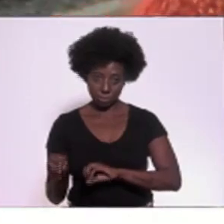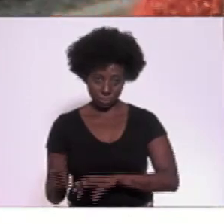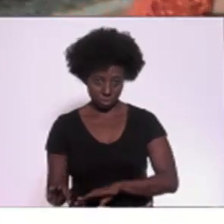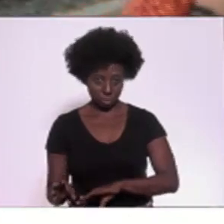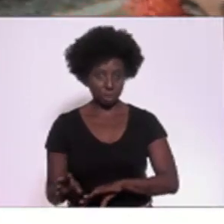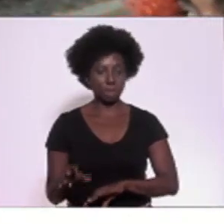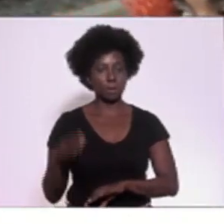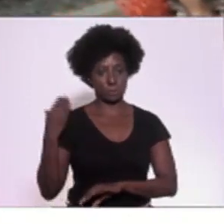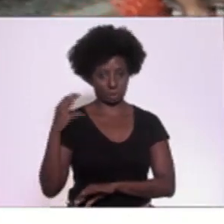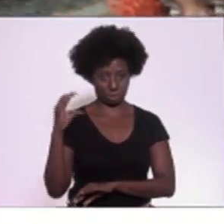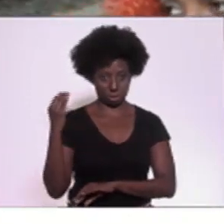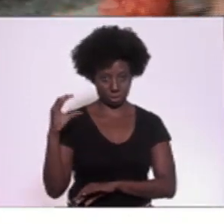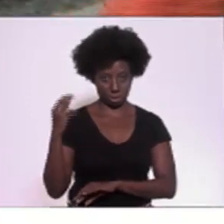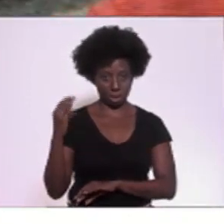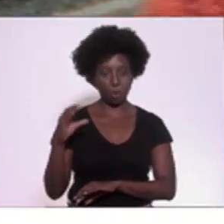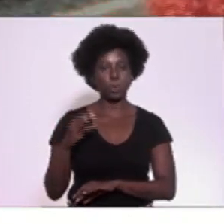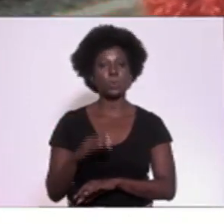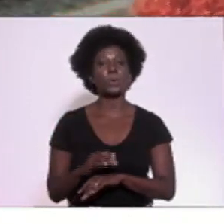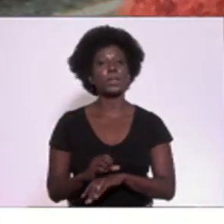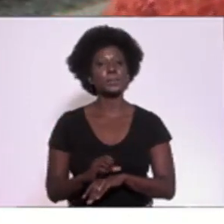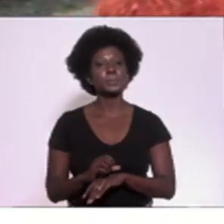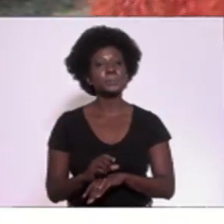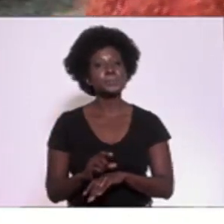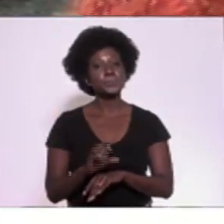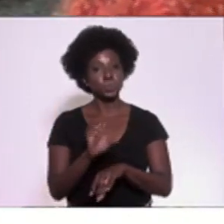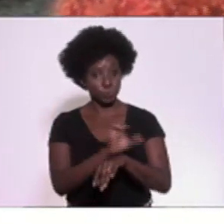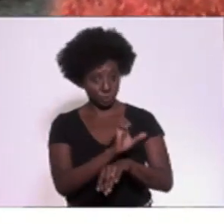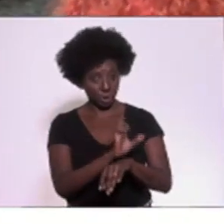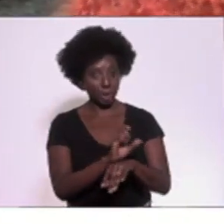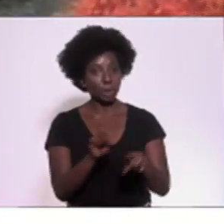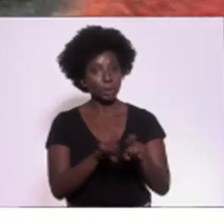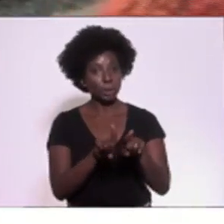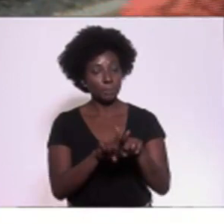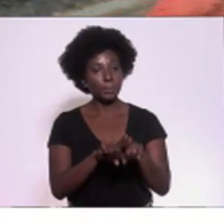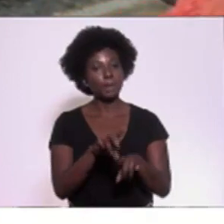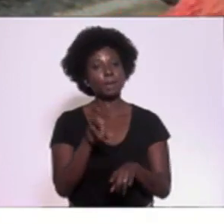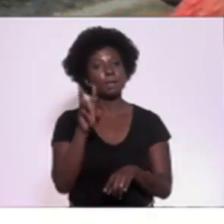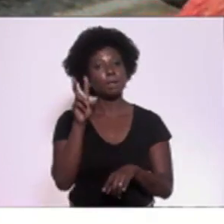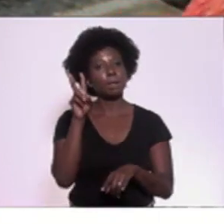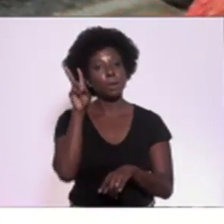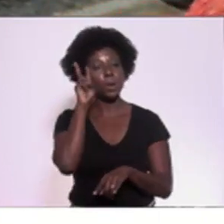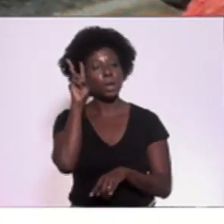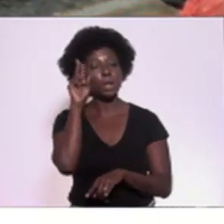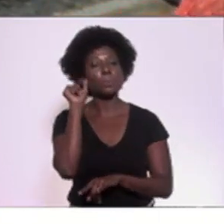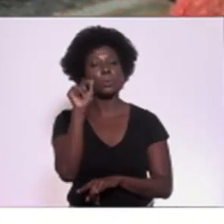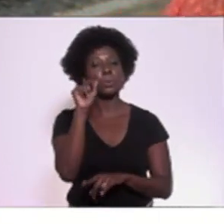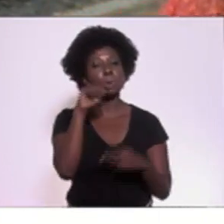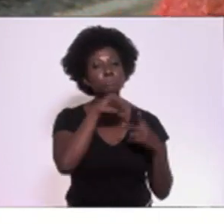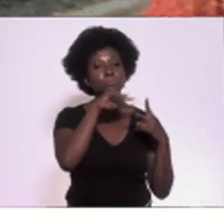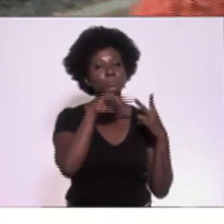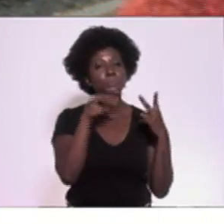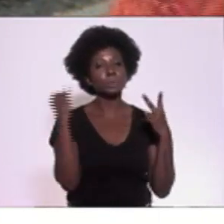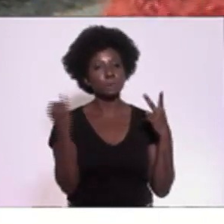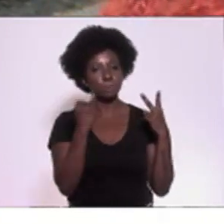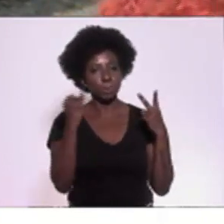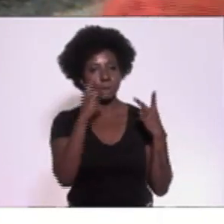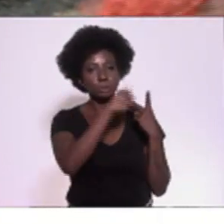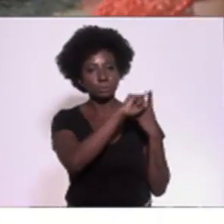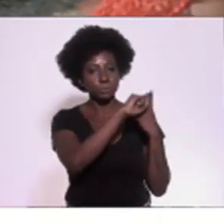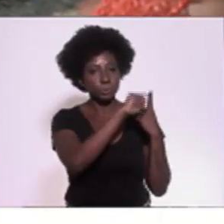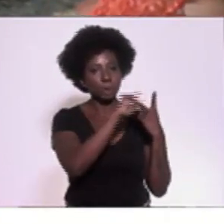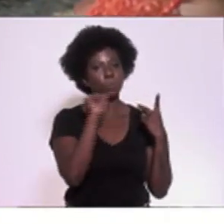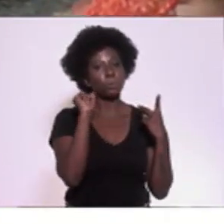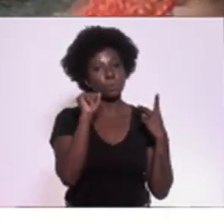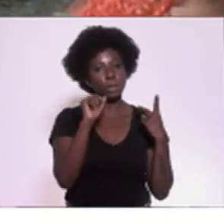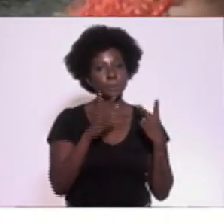na cidade de Niterói, no setor público. E nesse sentido eu lembro duas coisas importantes, deputado Rosenberg. Primeiro,